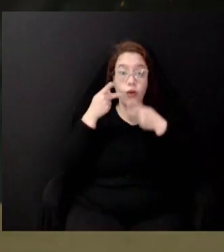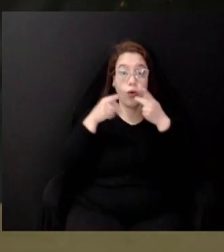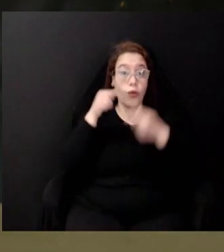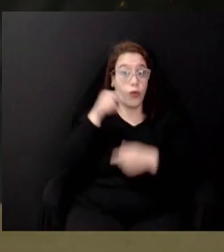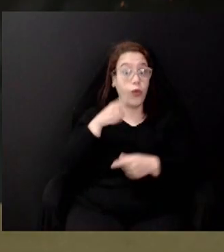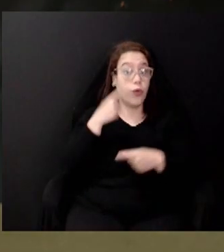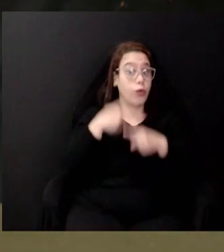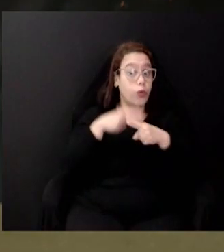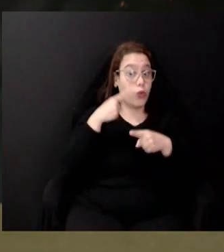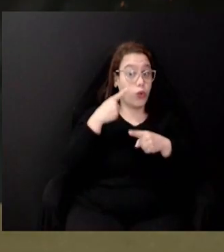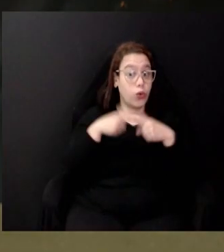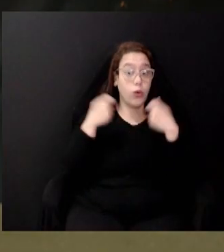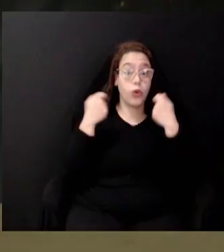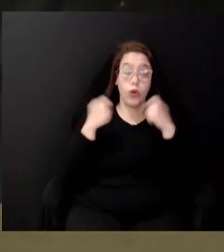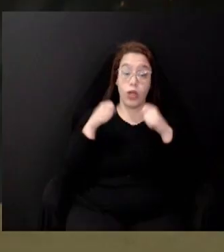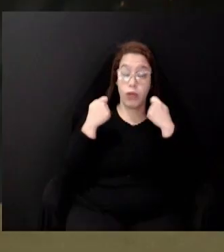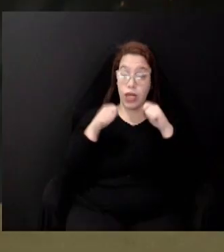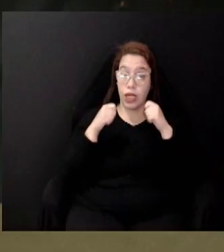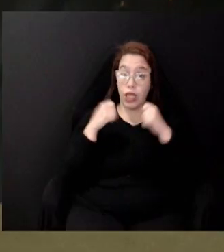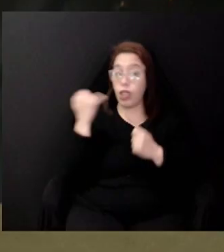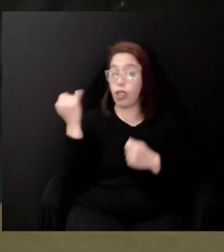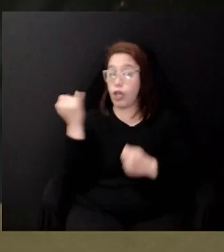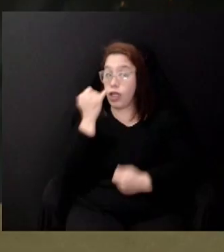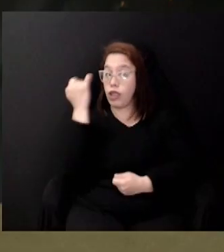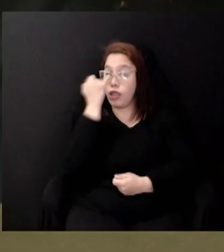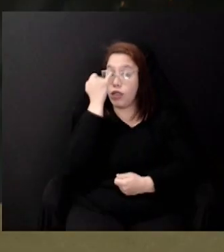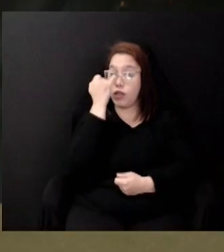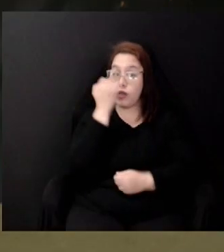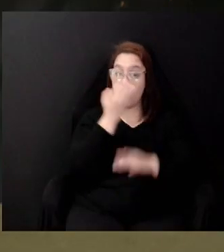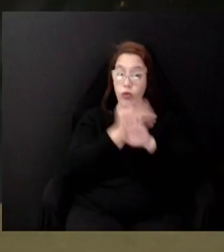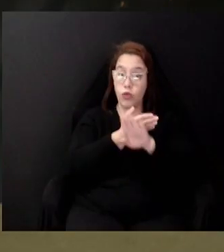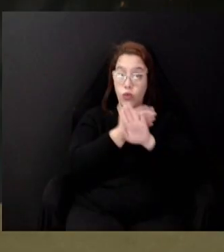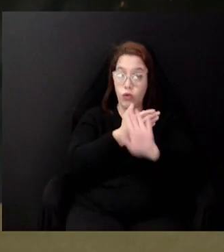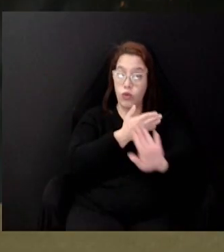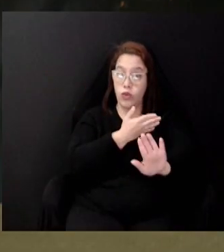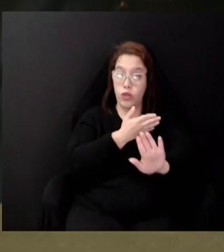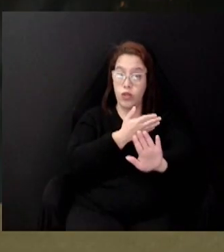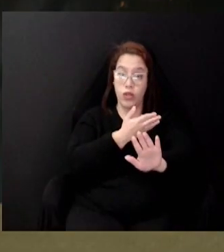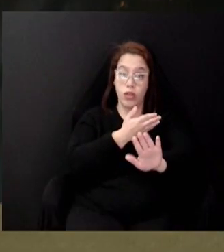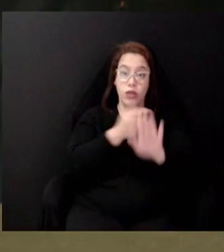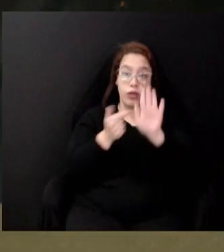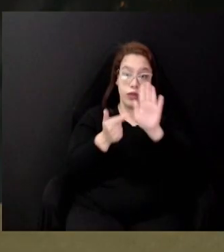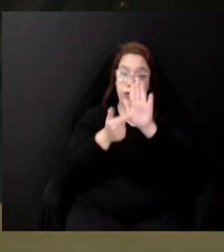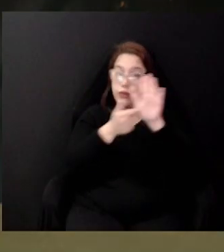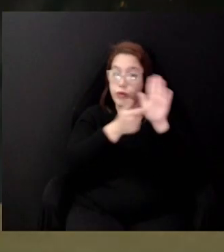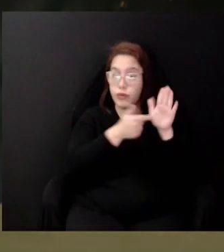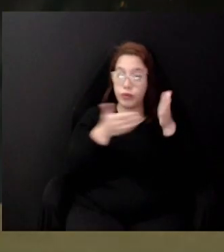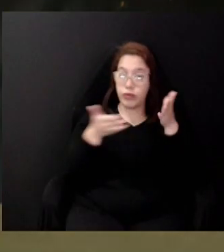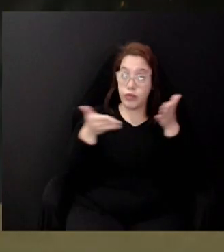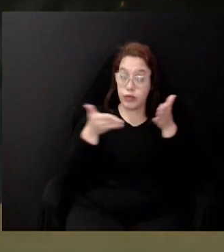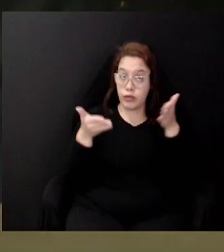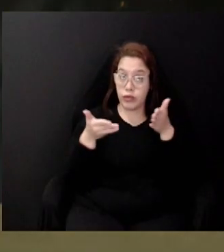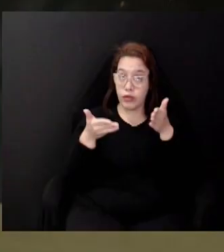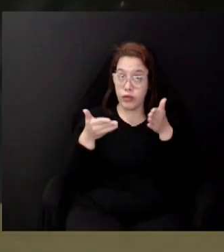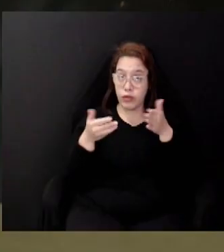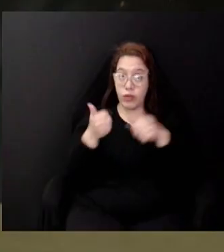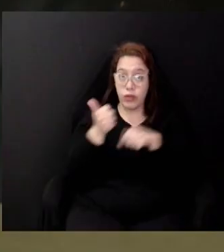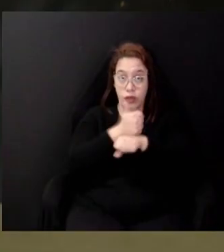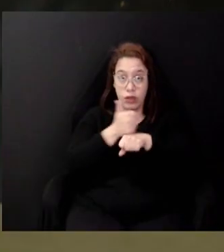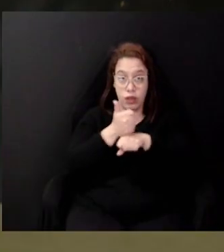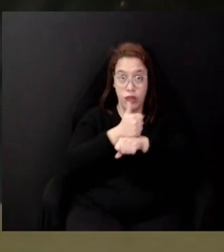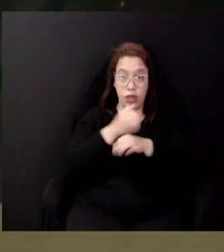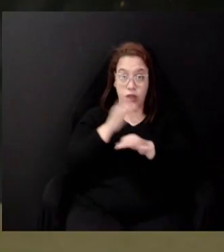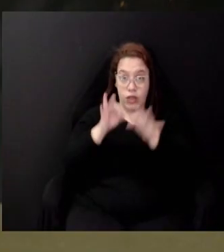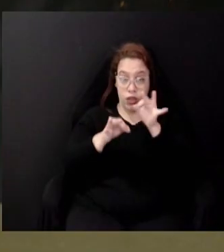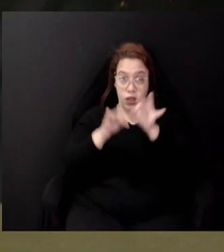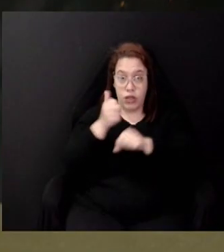a necessidade, a importância de você desconectar, e a gente está mostrando aqui hoje, né? Com um profissional da área jurídica, profissional